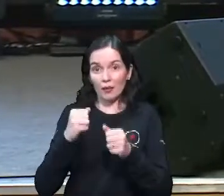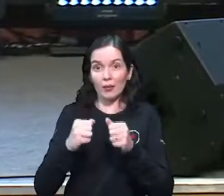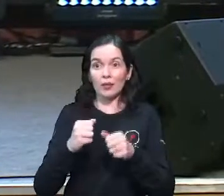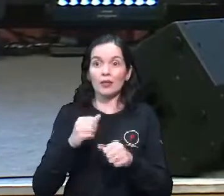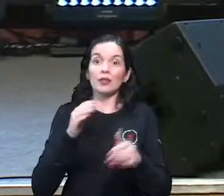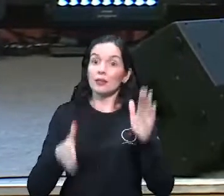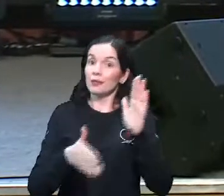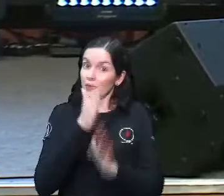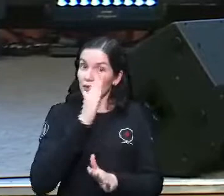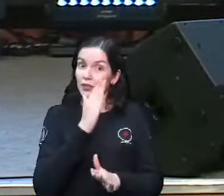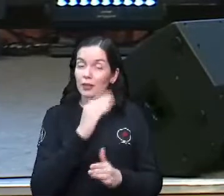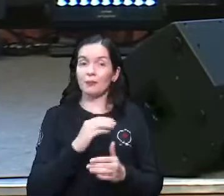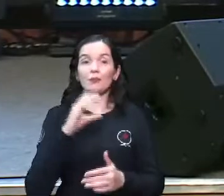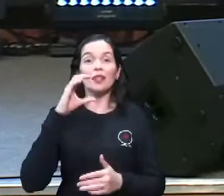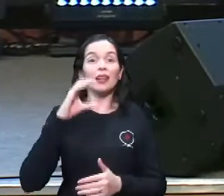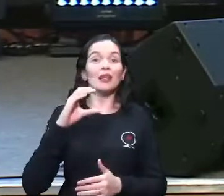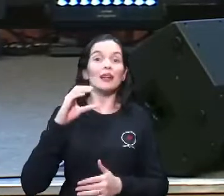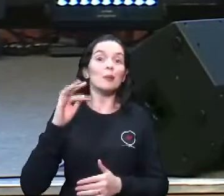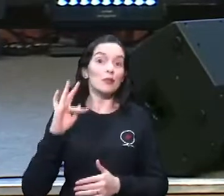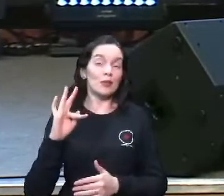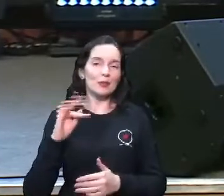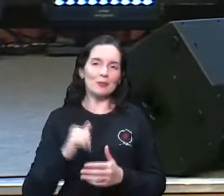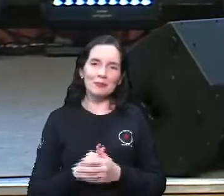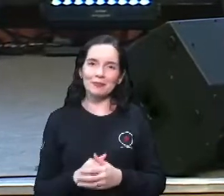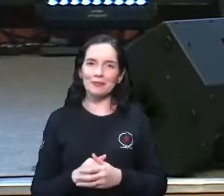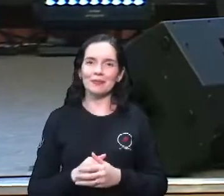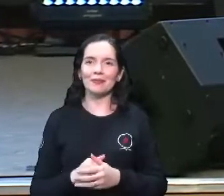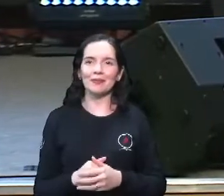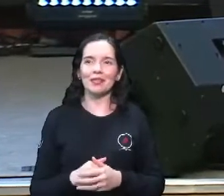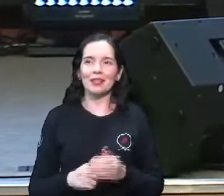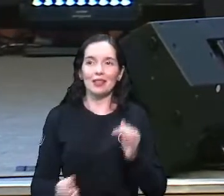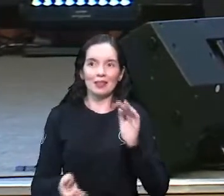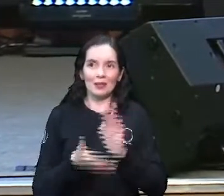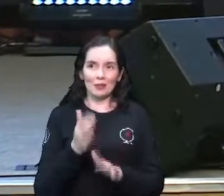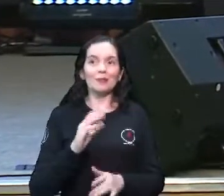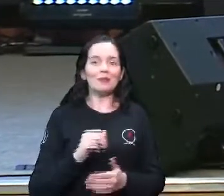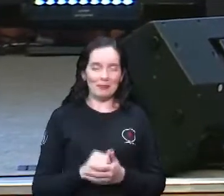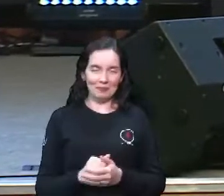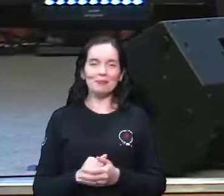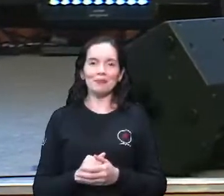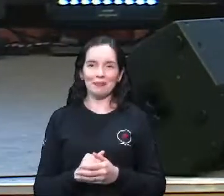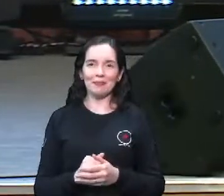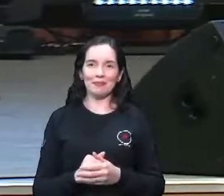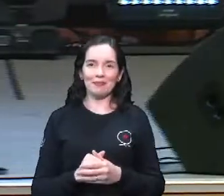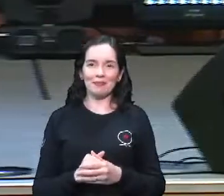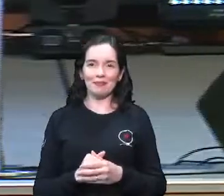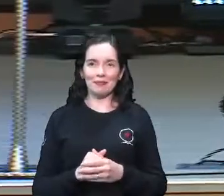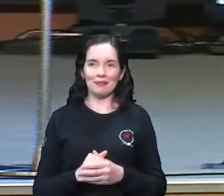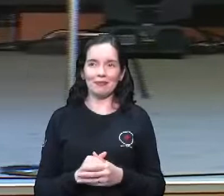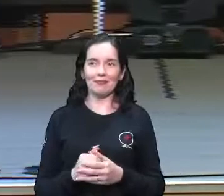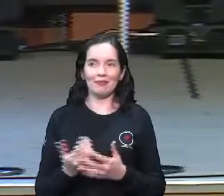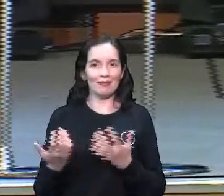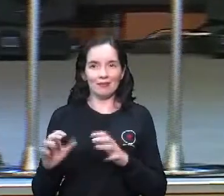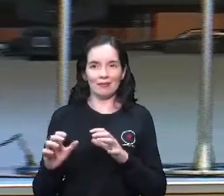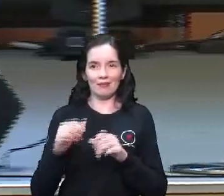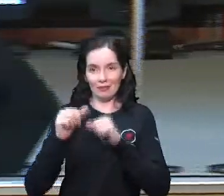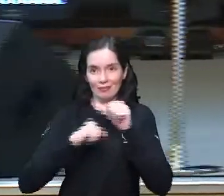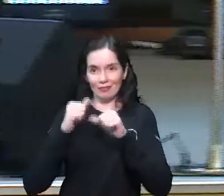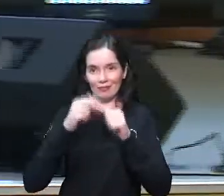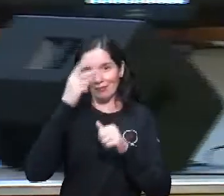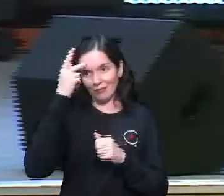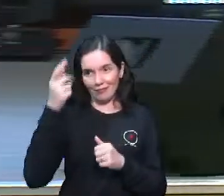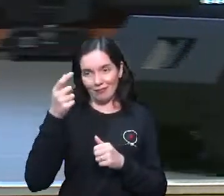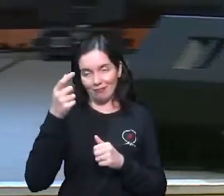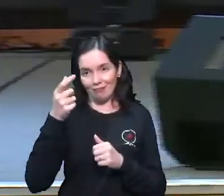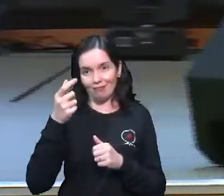E eu disse que, se já aconteceu, libera a fila que tem gente querendo voar. Ah não, eu estou feliz. Deus não